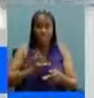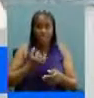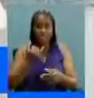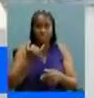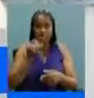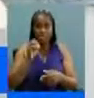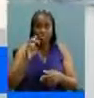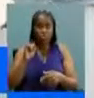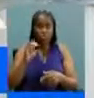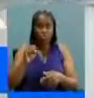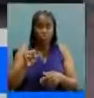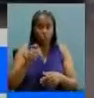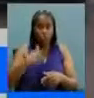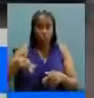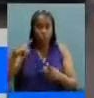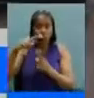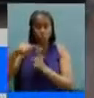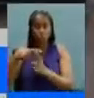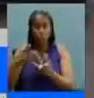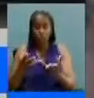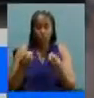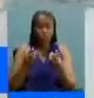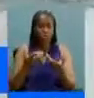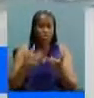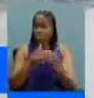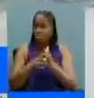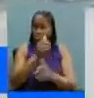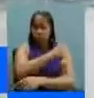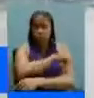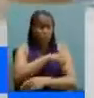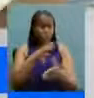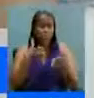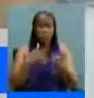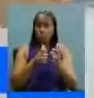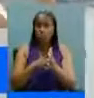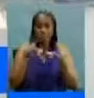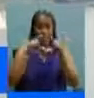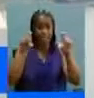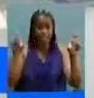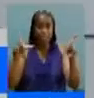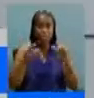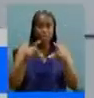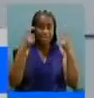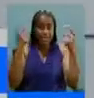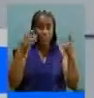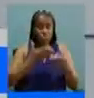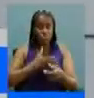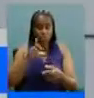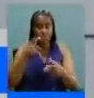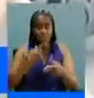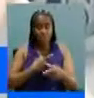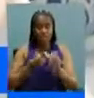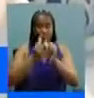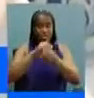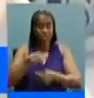recebeu uma requalificação urbana muito forte. Rua do Hospital e tudo parte do Liceu Domingos Ramos também se requalificar também. E Ponta